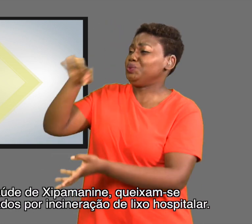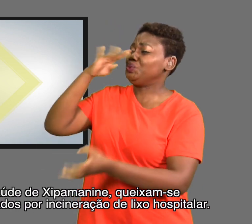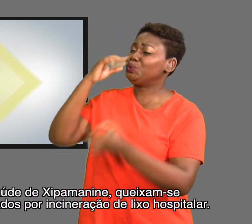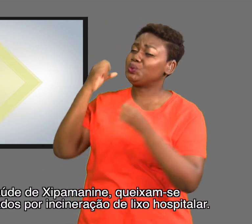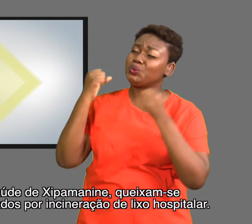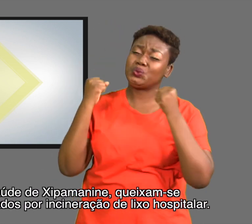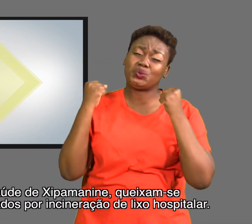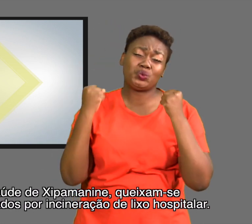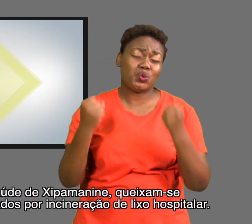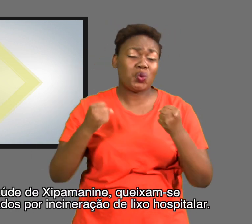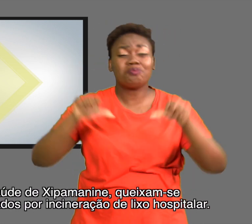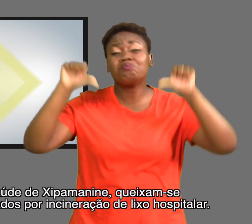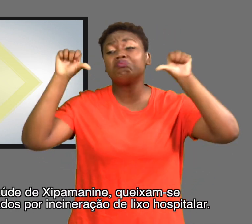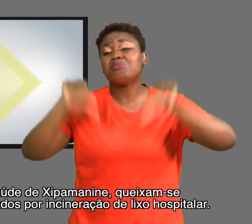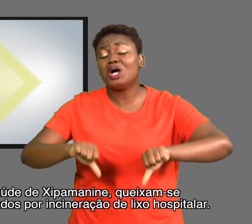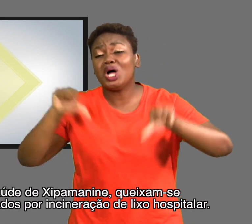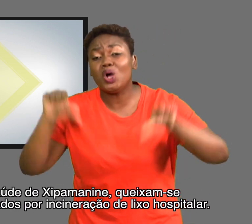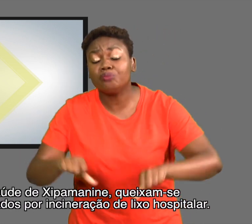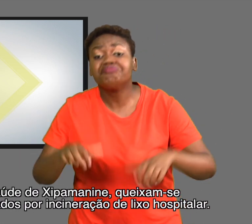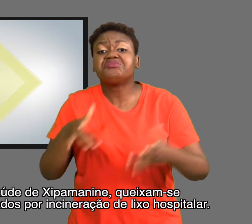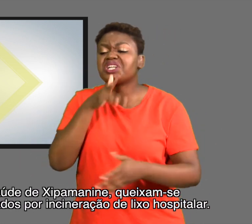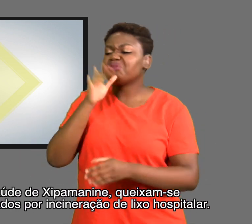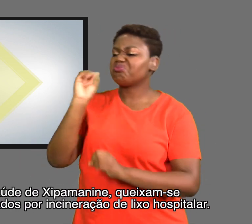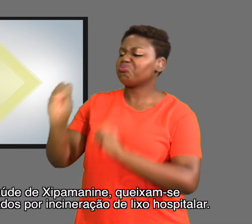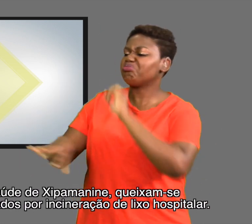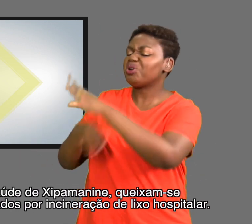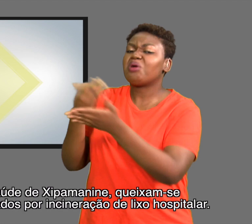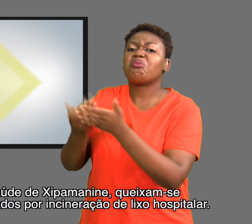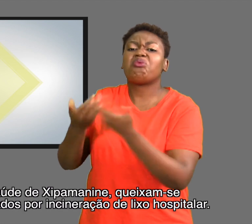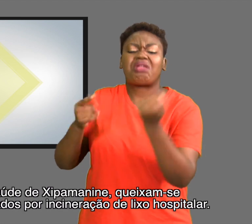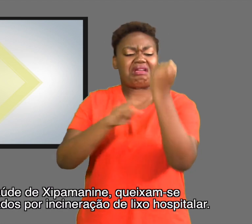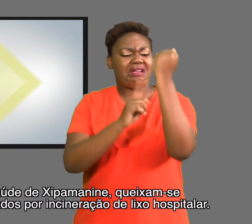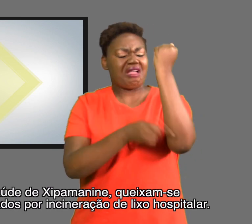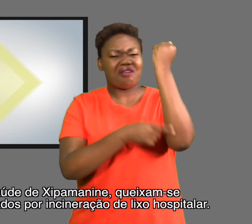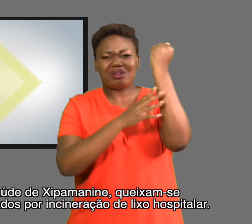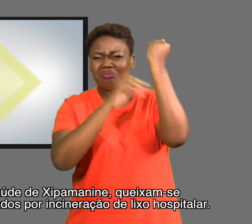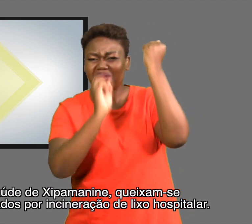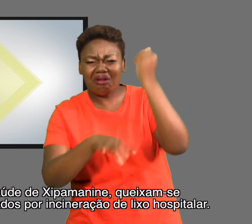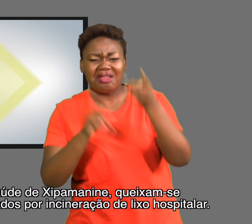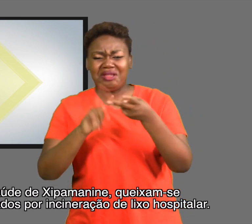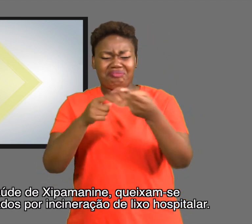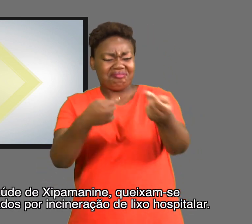queixam-se de mau cheiro causado por incineração do lixo hospitalar.